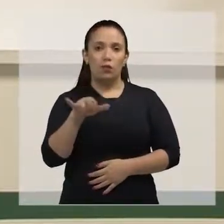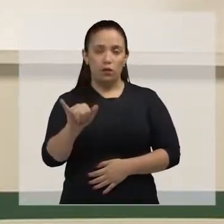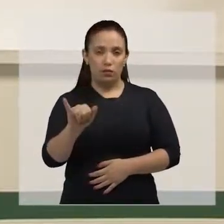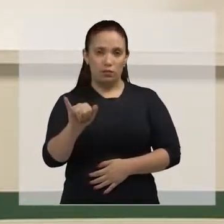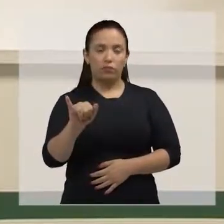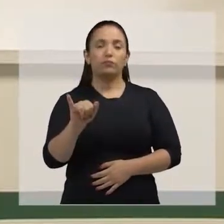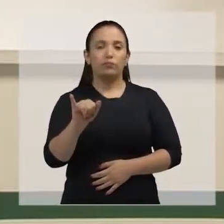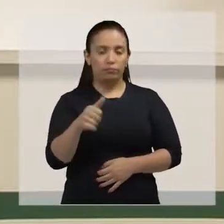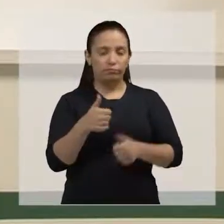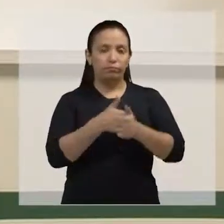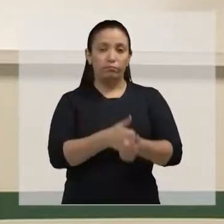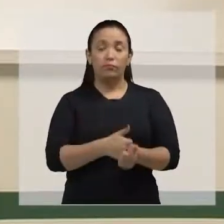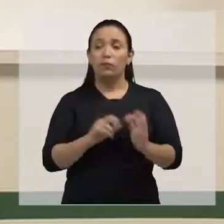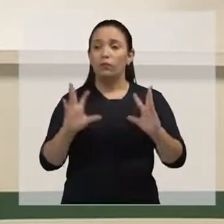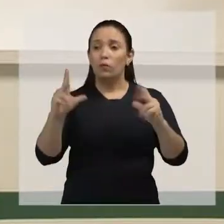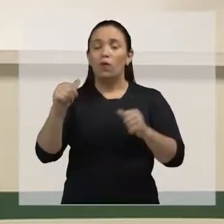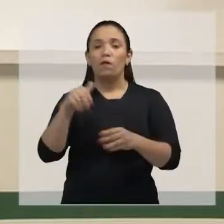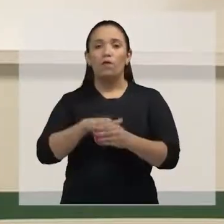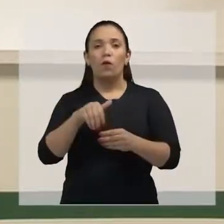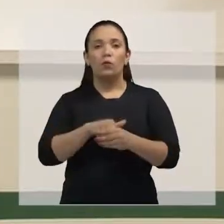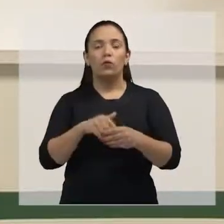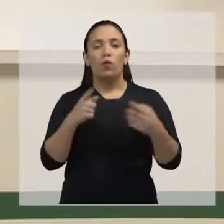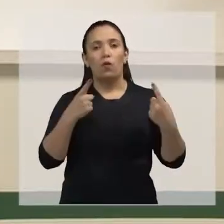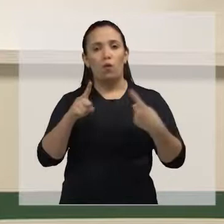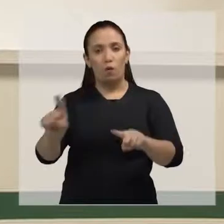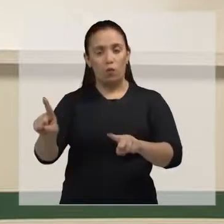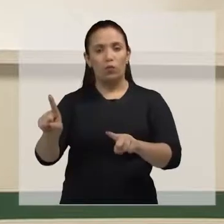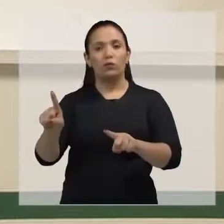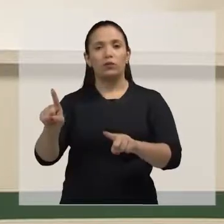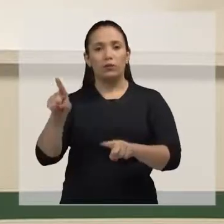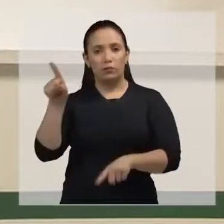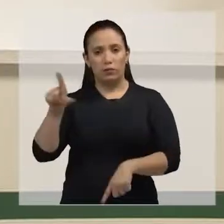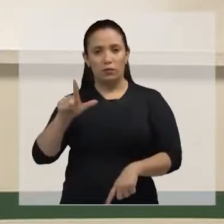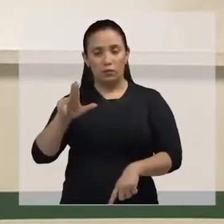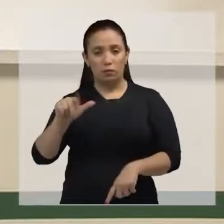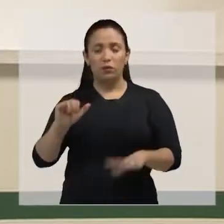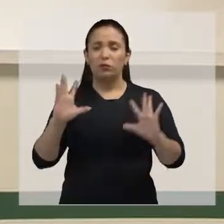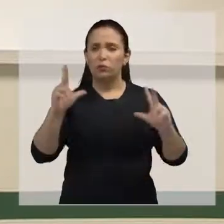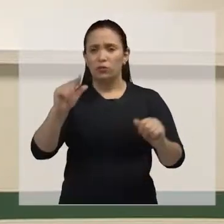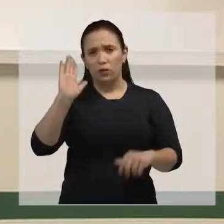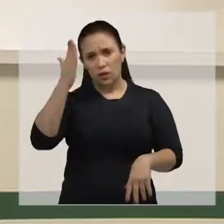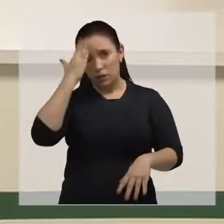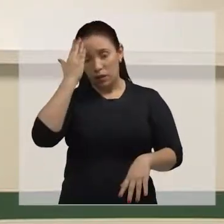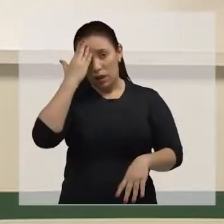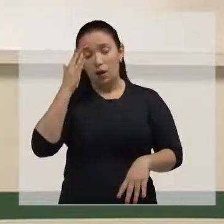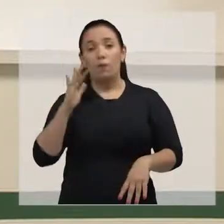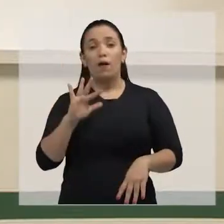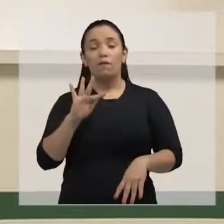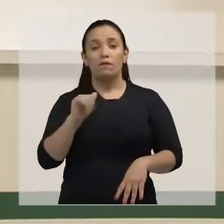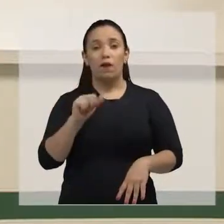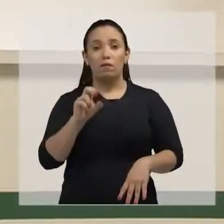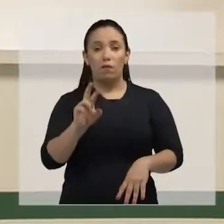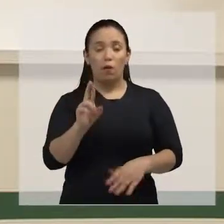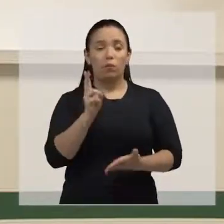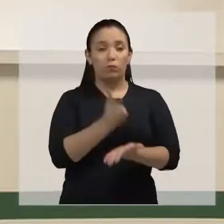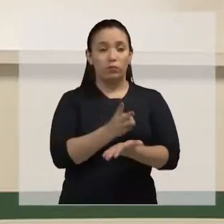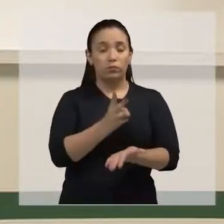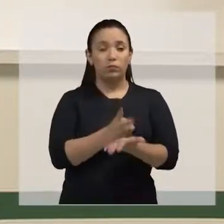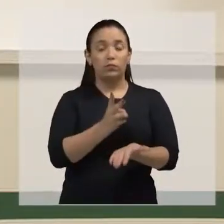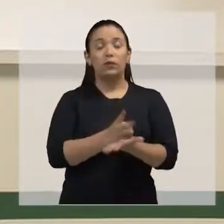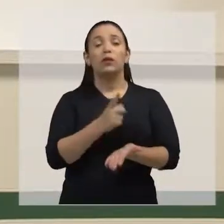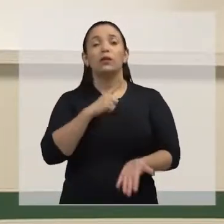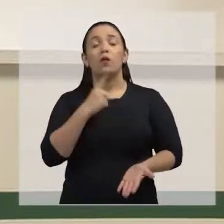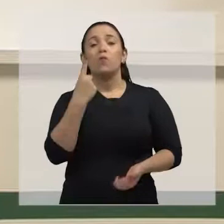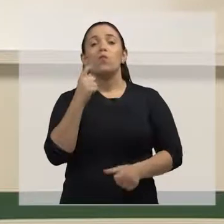todos que votaram contra o habeas corpus, Permaneceram. todo mundo já sabia. Os que votaram a favor, permaneceram. A única mudança que